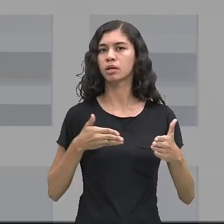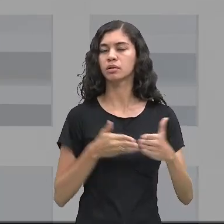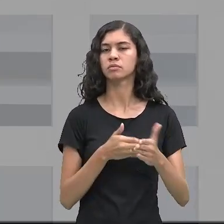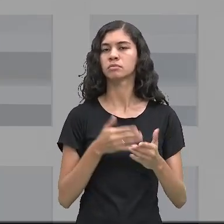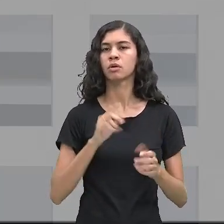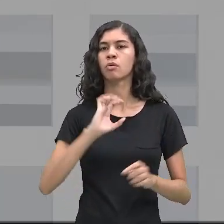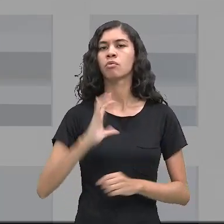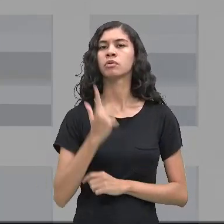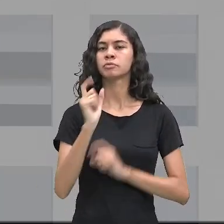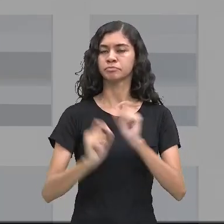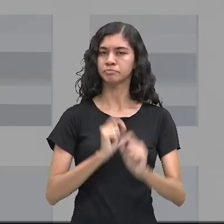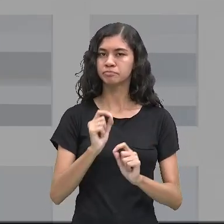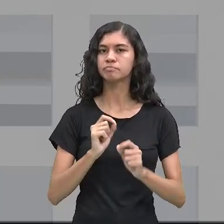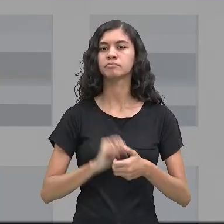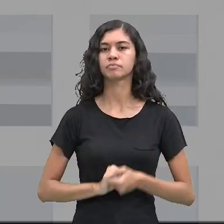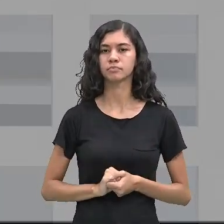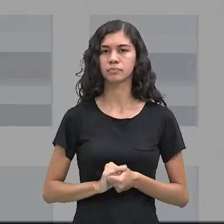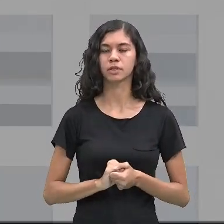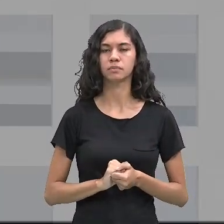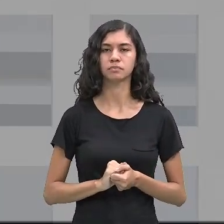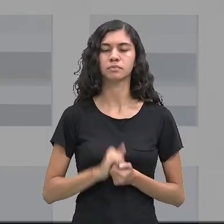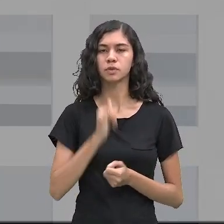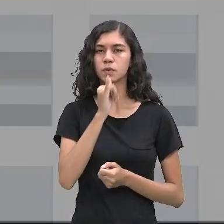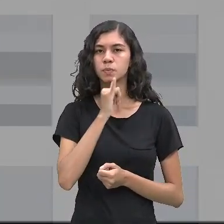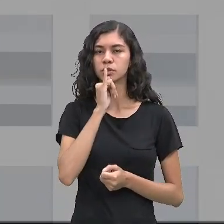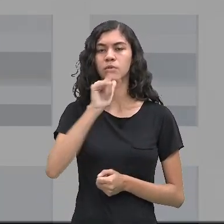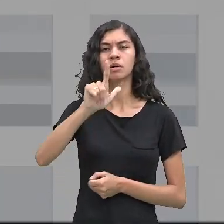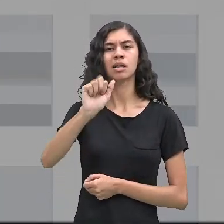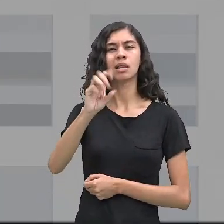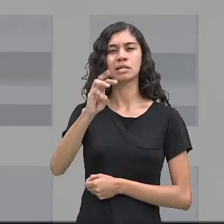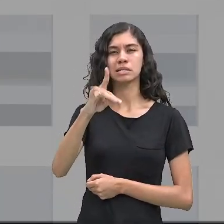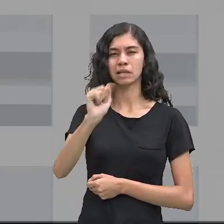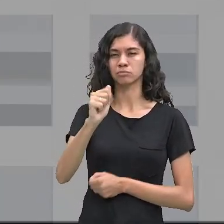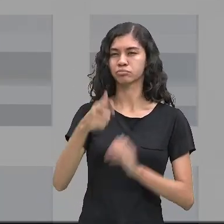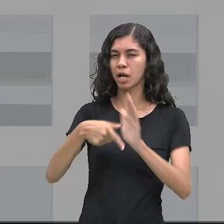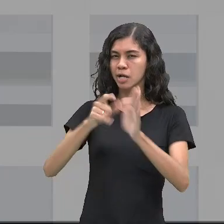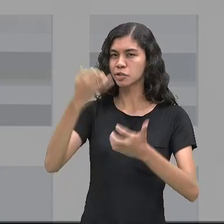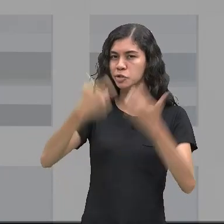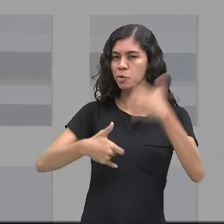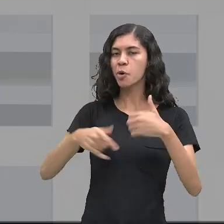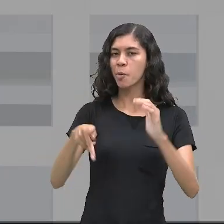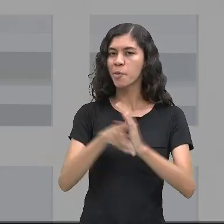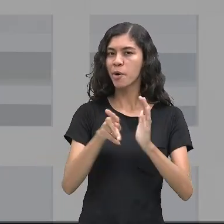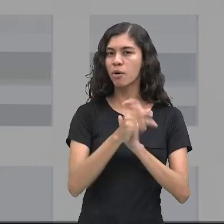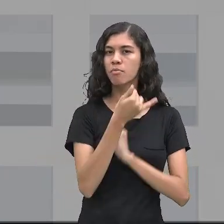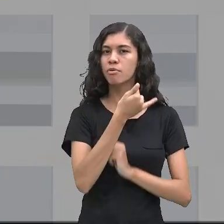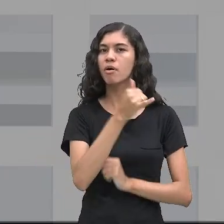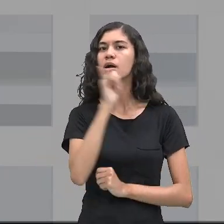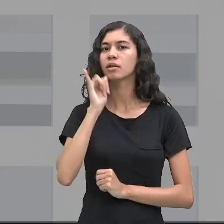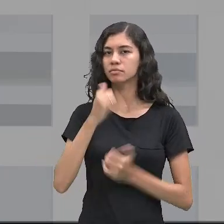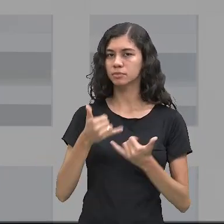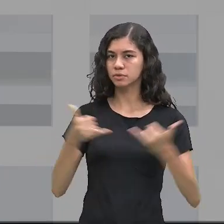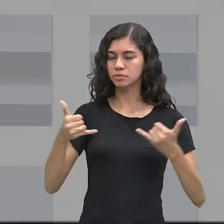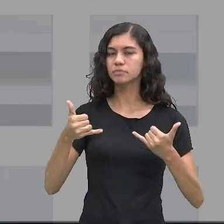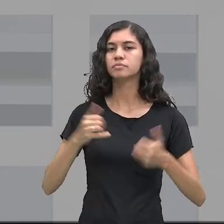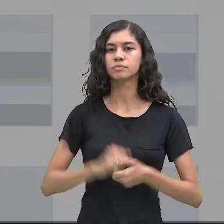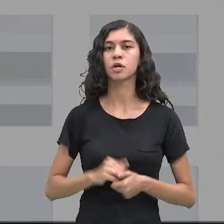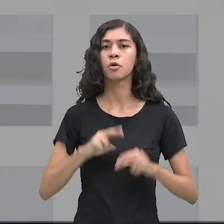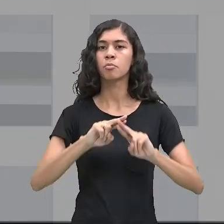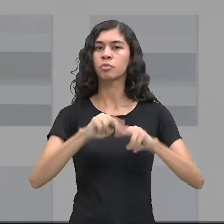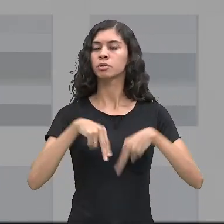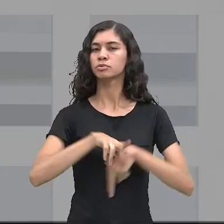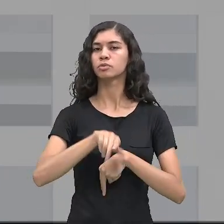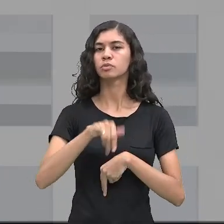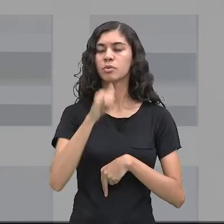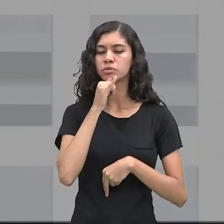é lançado no sistema, é lançado no circuito elétrico. Por isso que não é toda a energia que o gerador produz